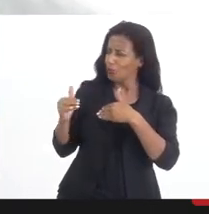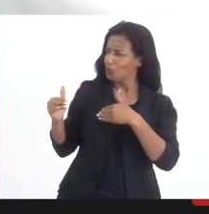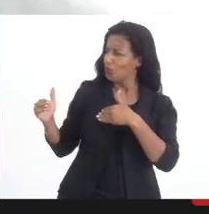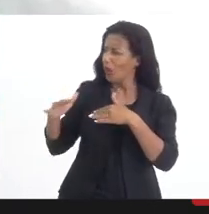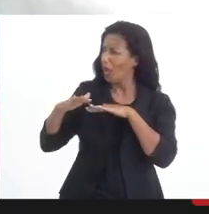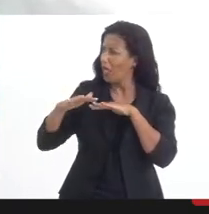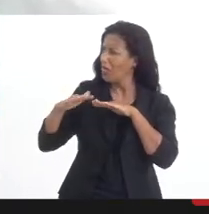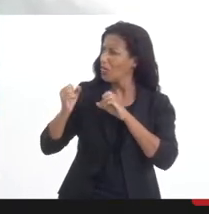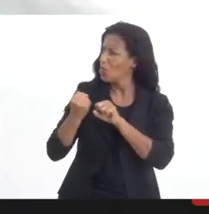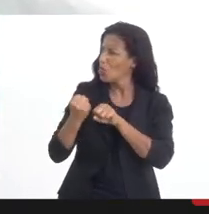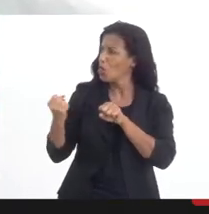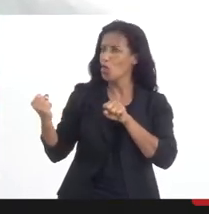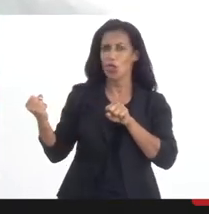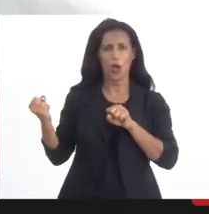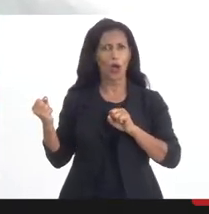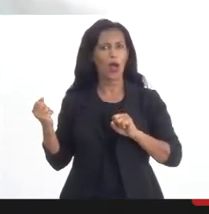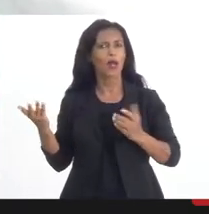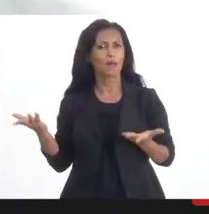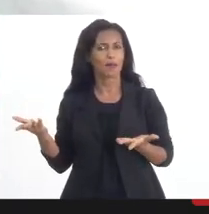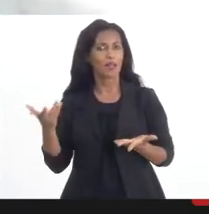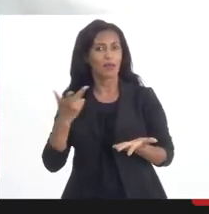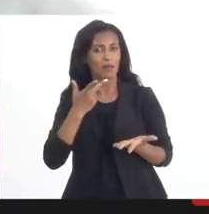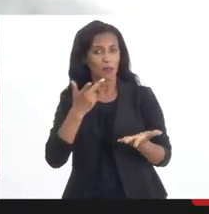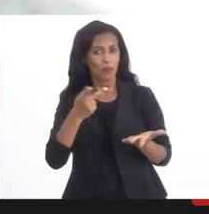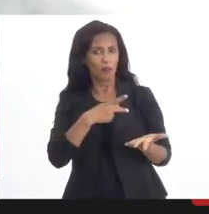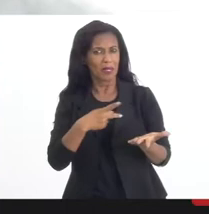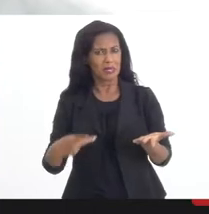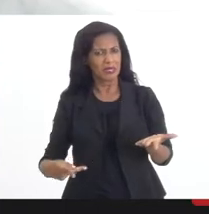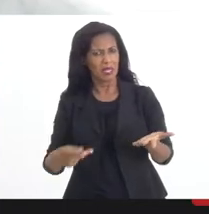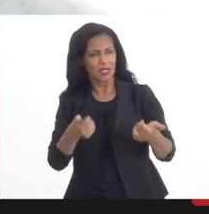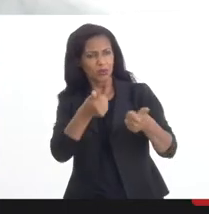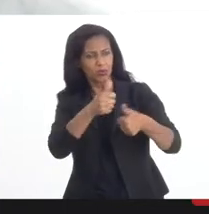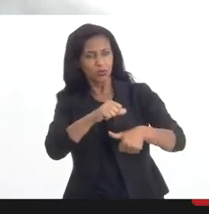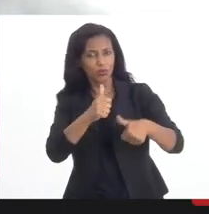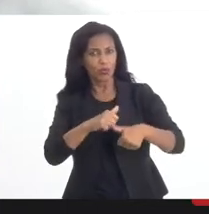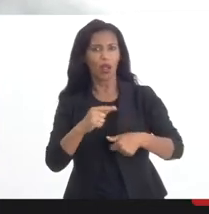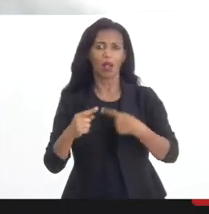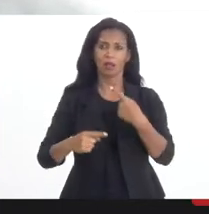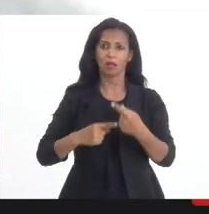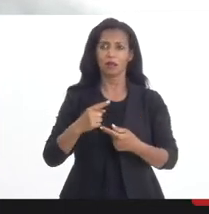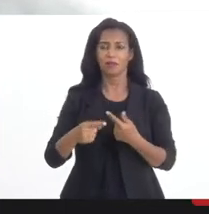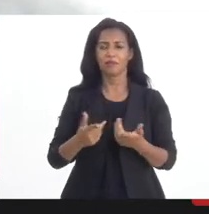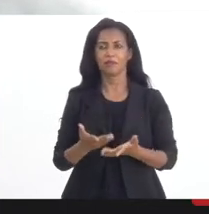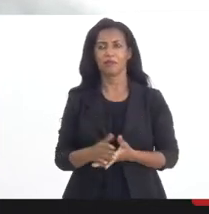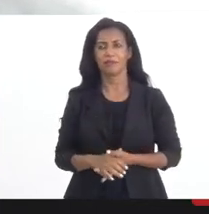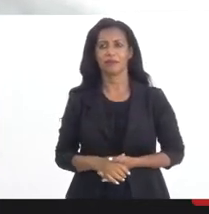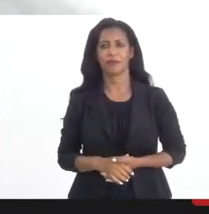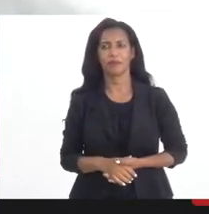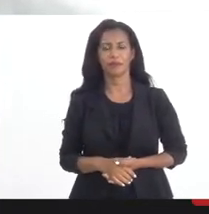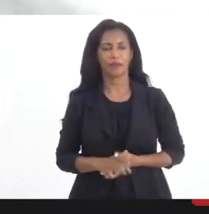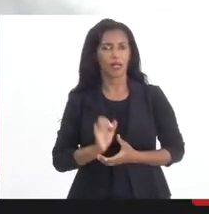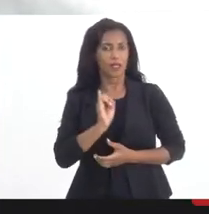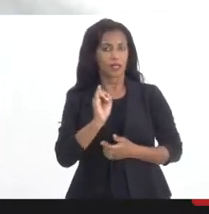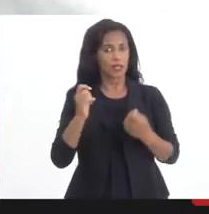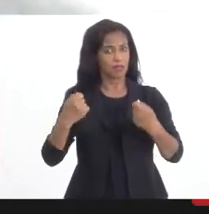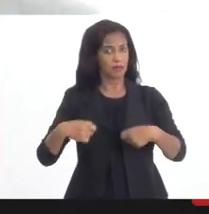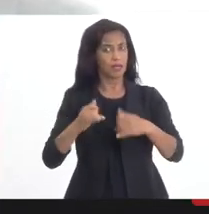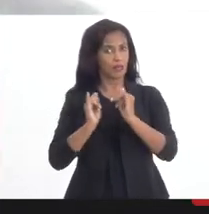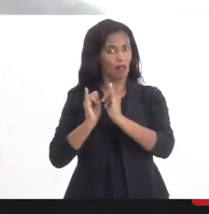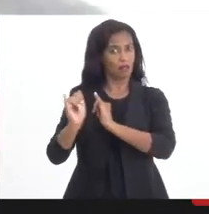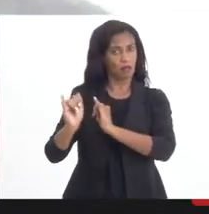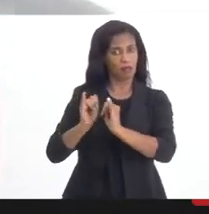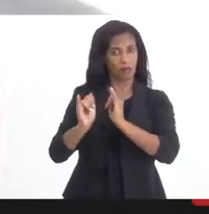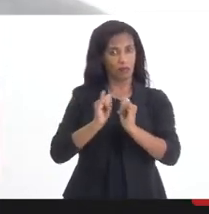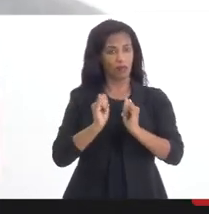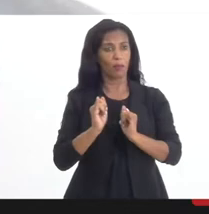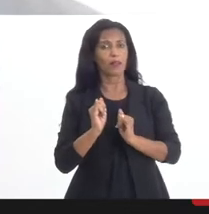muito ampla. Fica aí para o presidente da casa analisar, depois até quem precisar dessa informação ou até